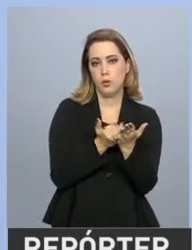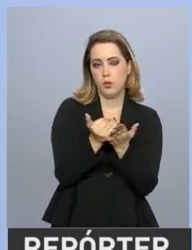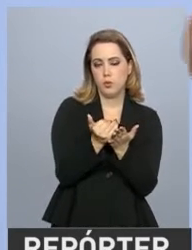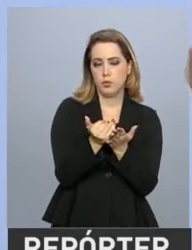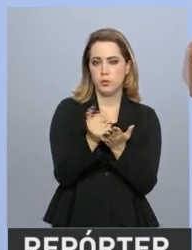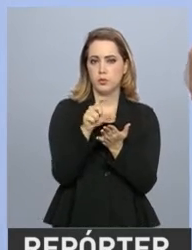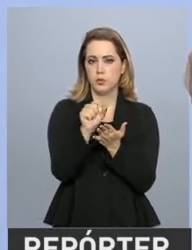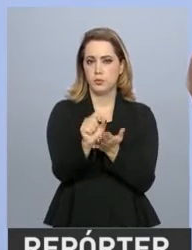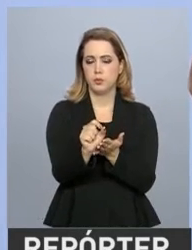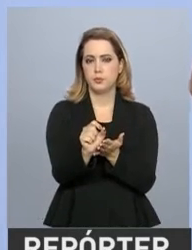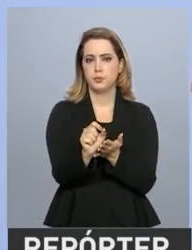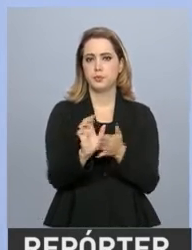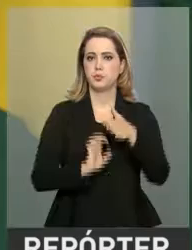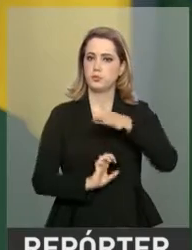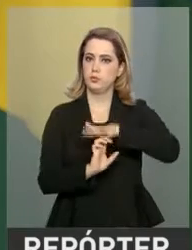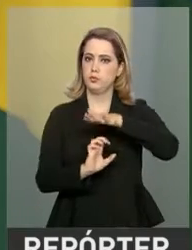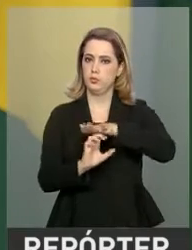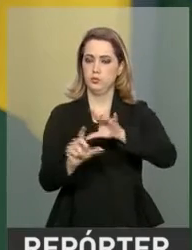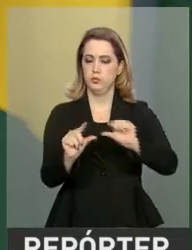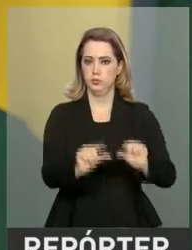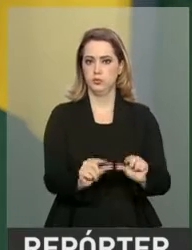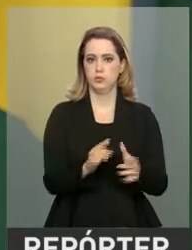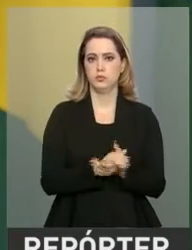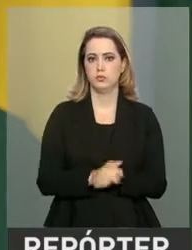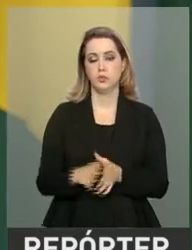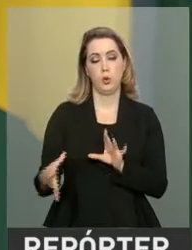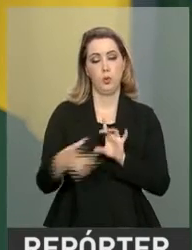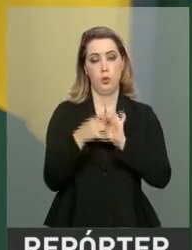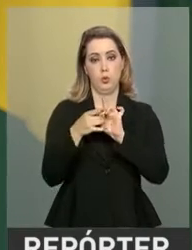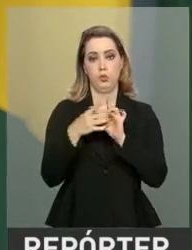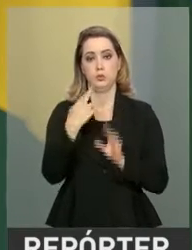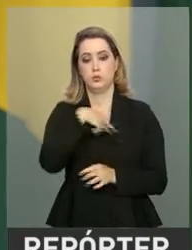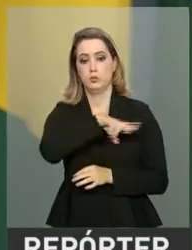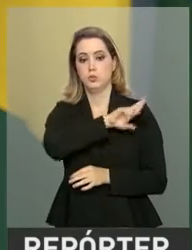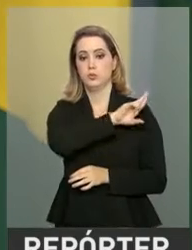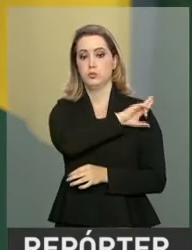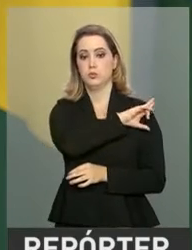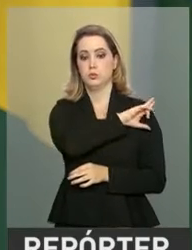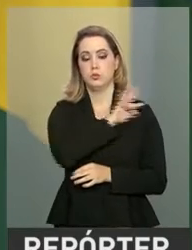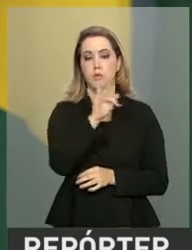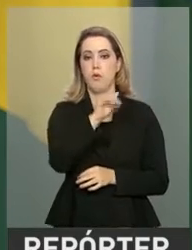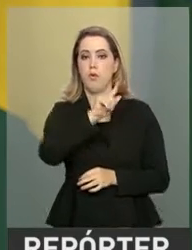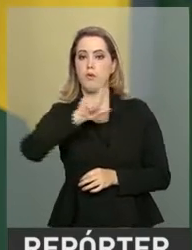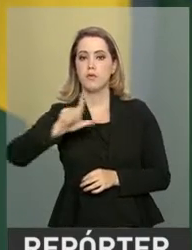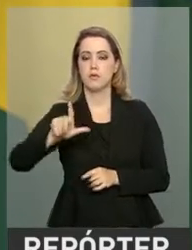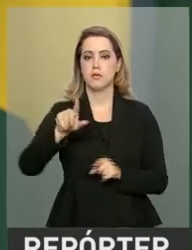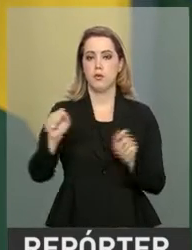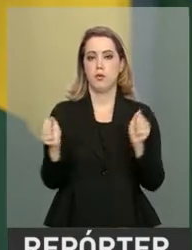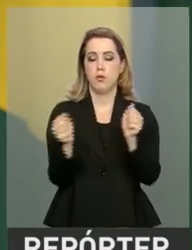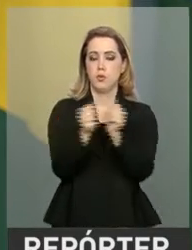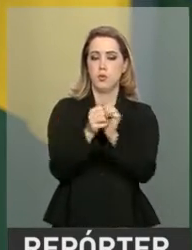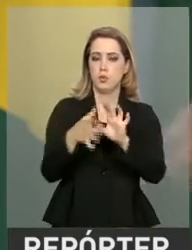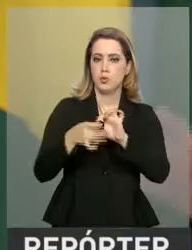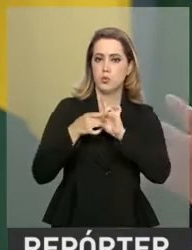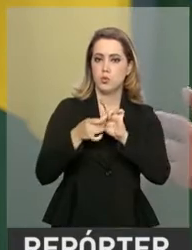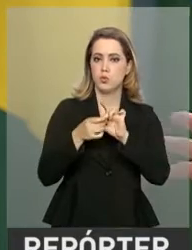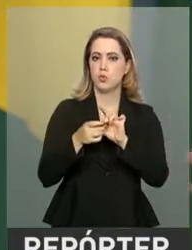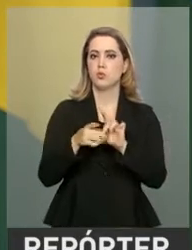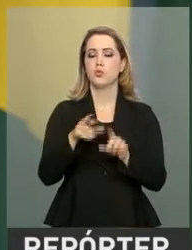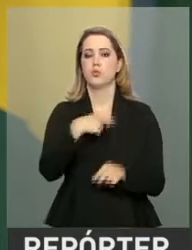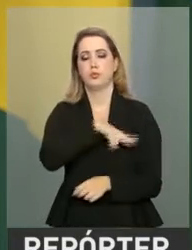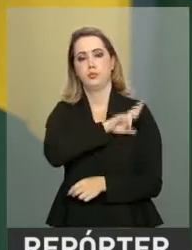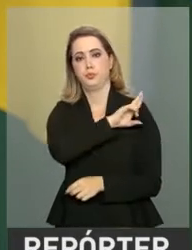pelas microempresas une a idéia da responsabilidade fiscal com a responsabilidade social